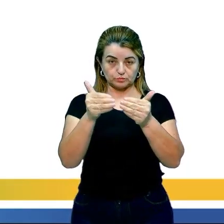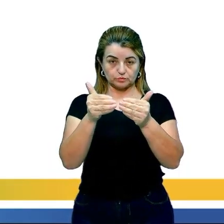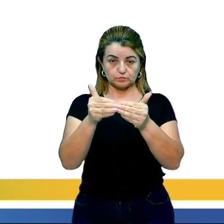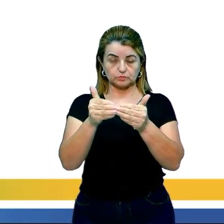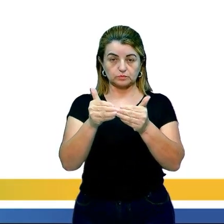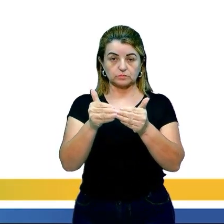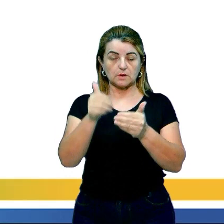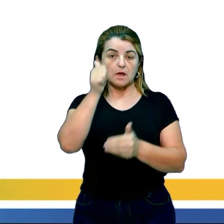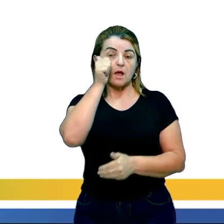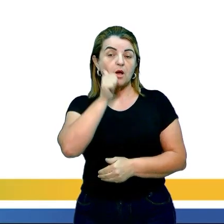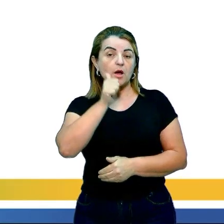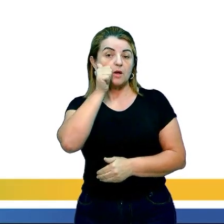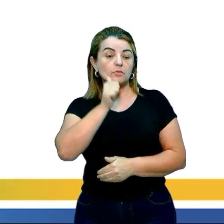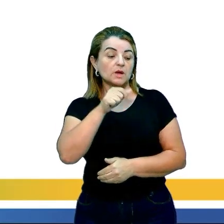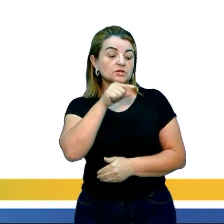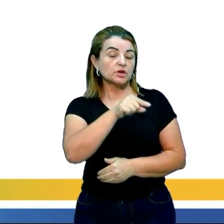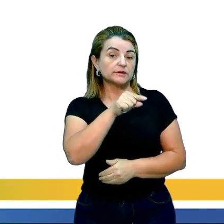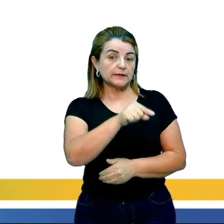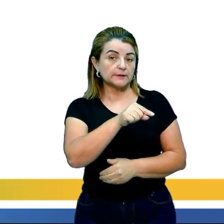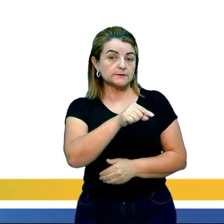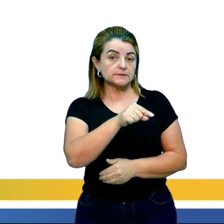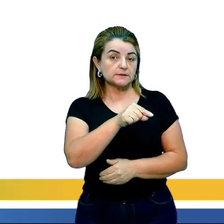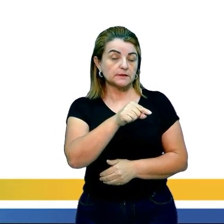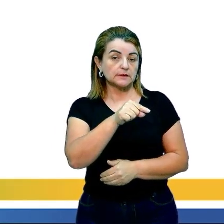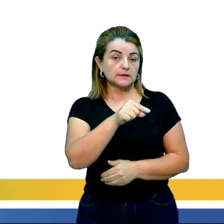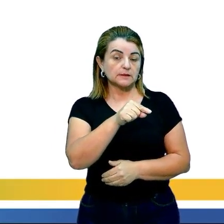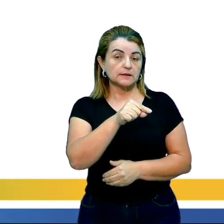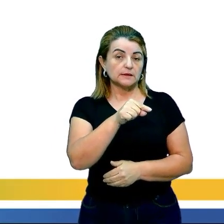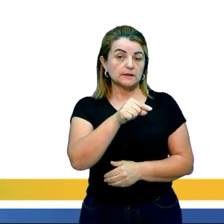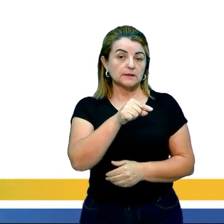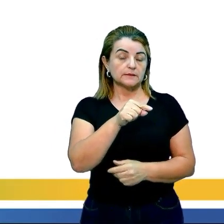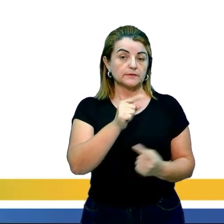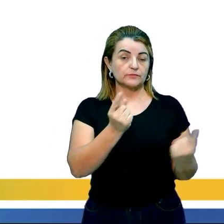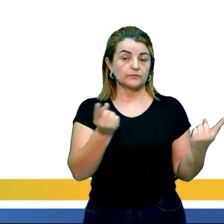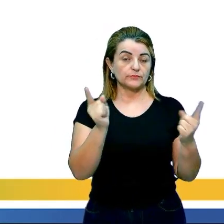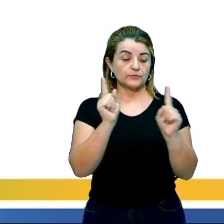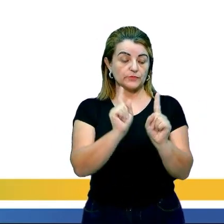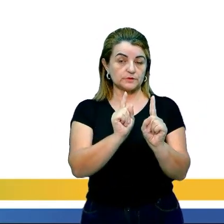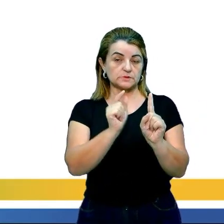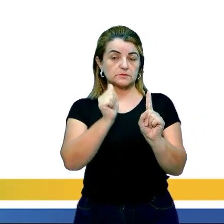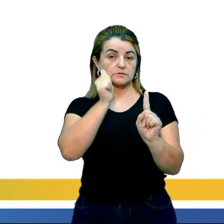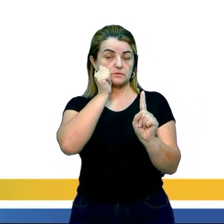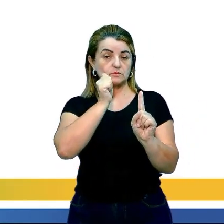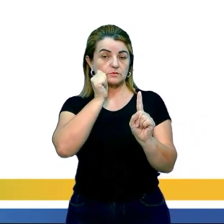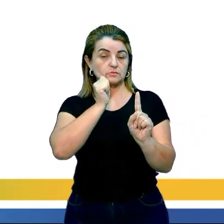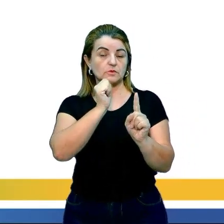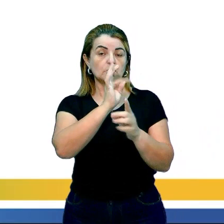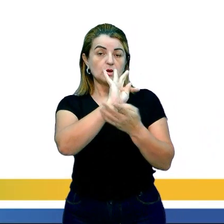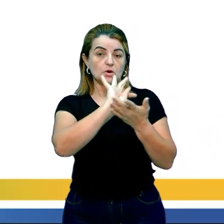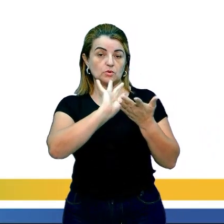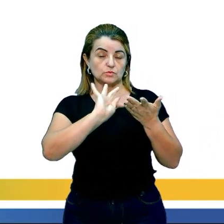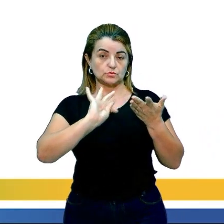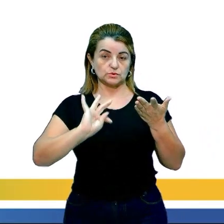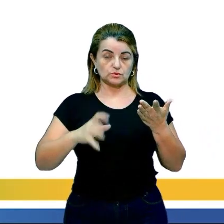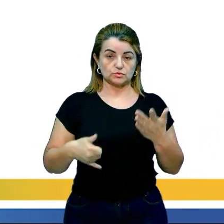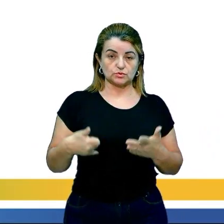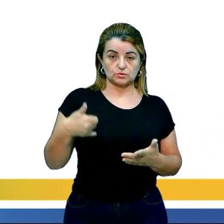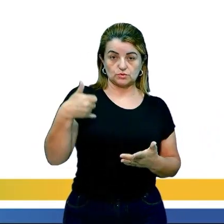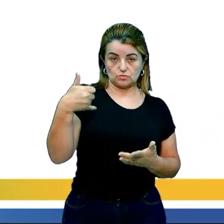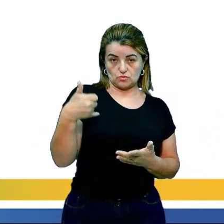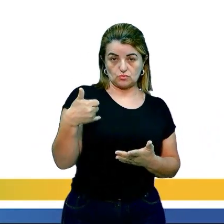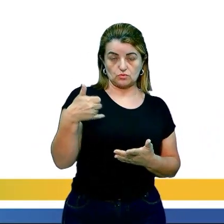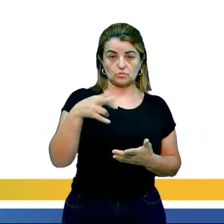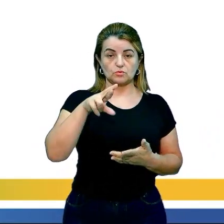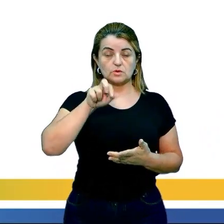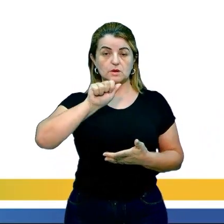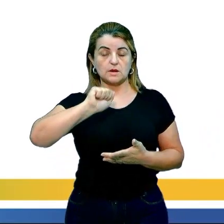daquelas mulheres de Atenas vivem para os seus maridos nesse é um texto de Orgulho e raça de Atenas